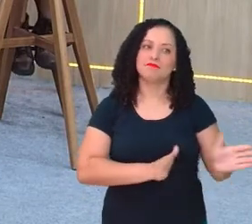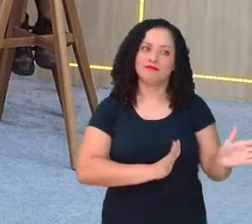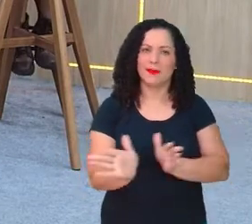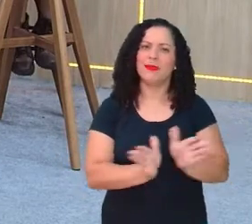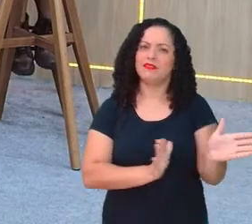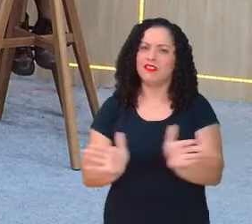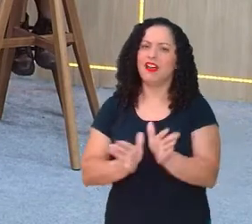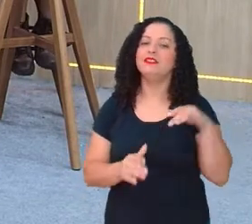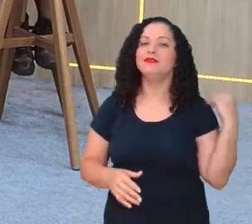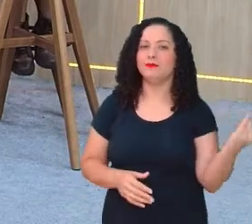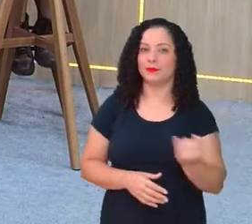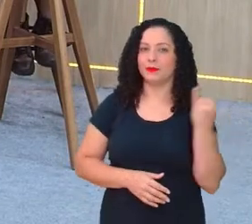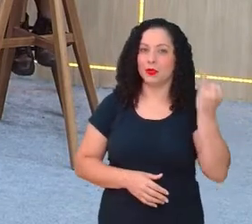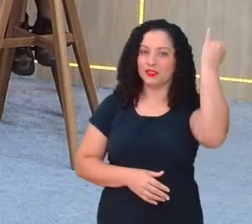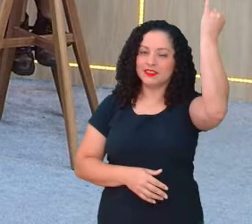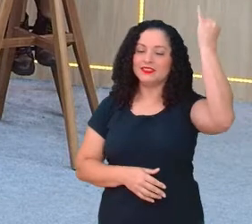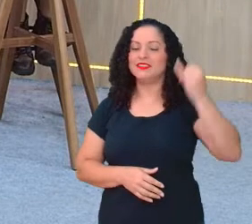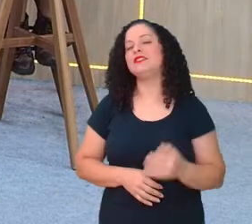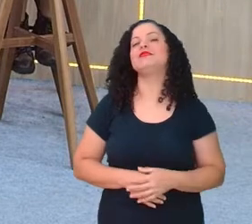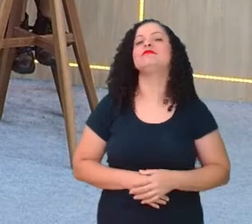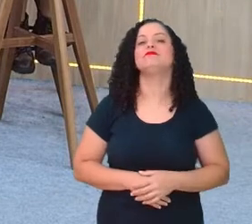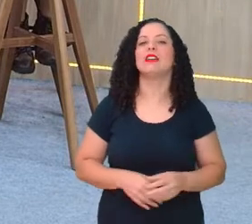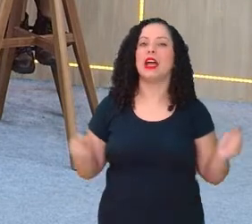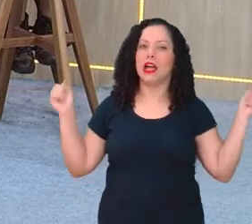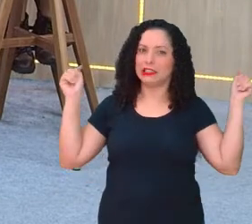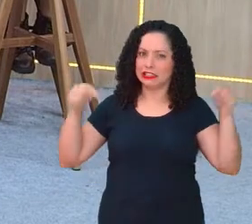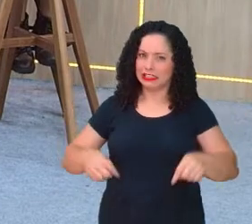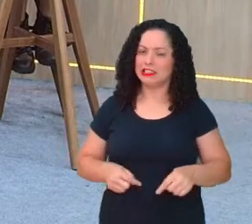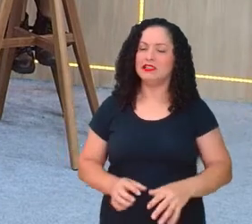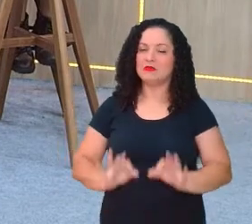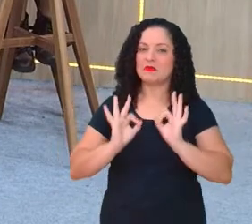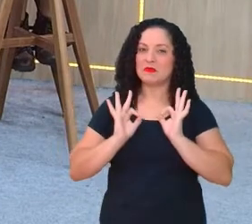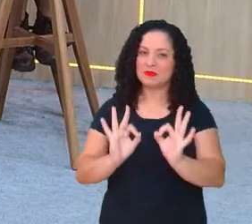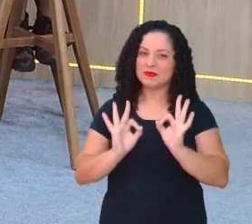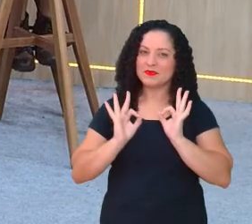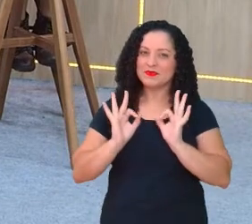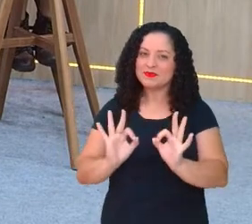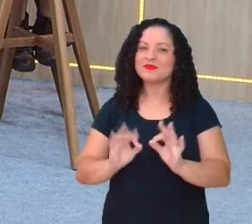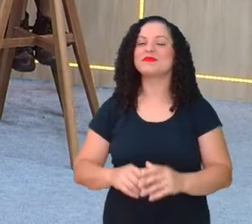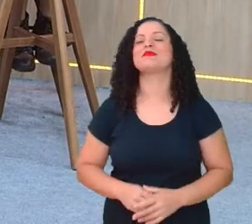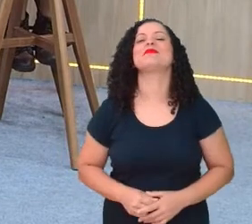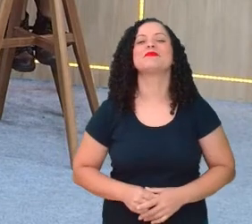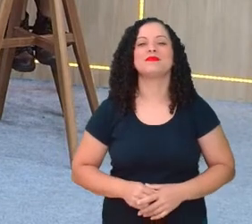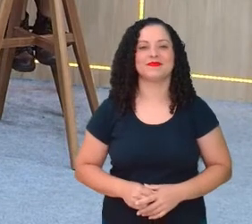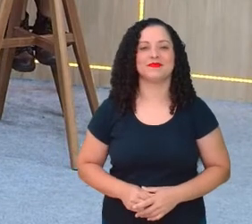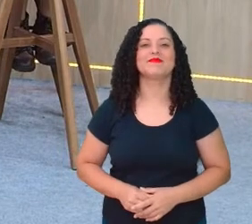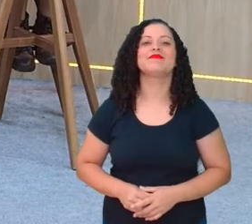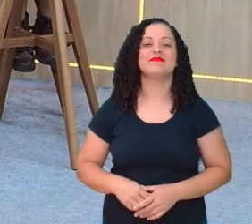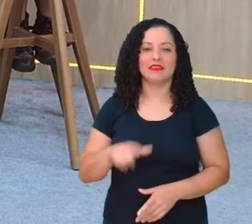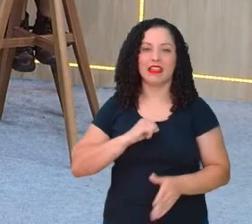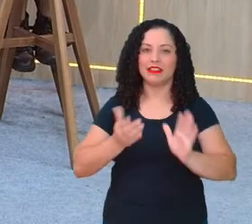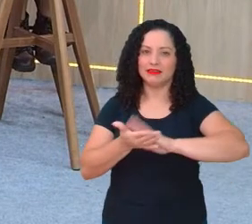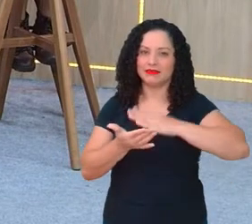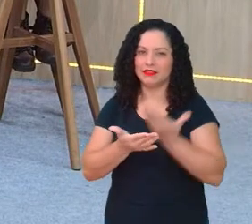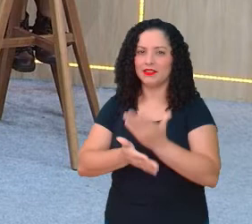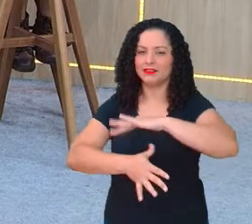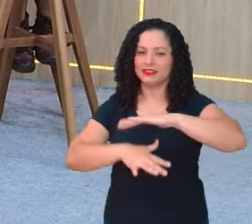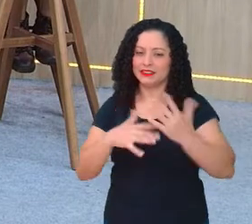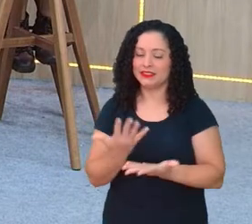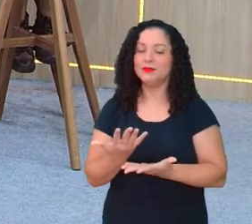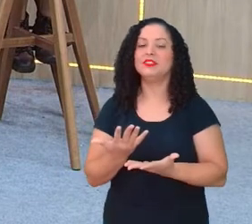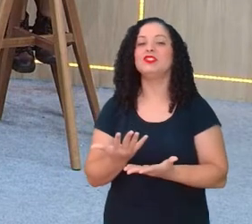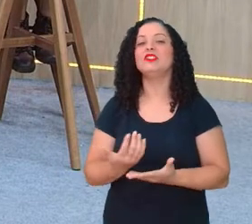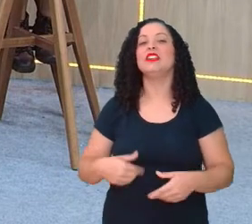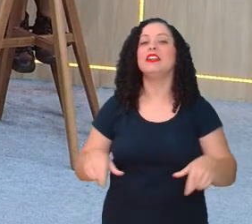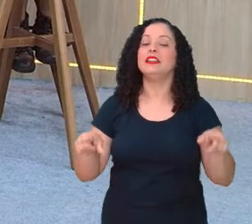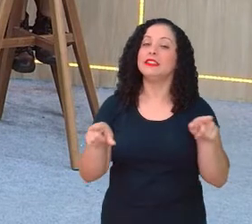acessibilidade é importante. Exatamente, e a gente aqui garante a acessibilidade, né? Isso mesmo, tendo aí a intérprete de Libras.